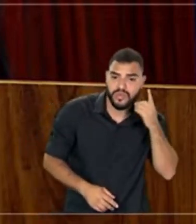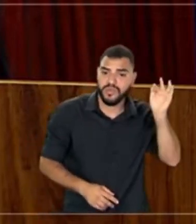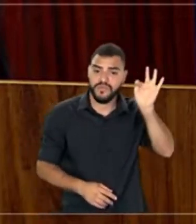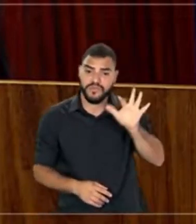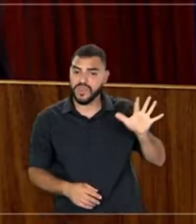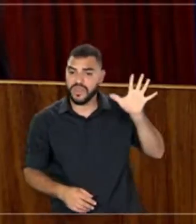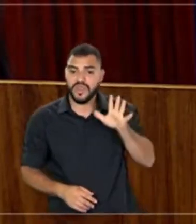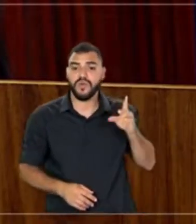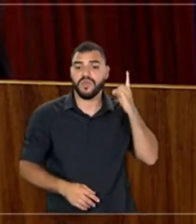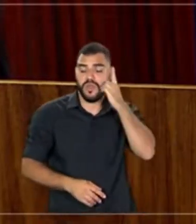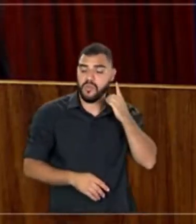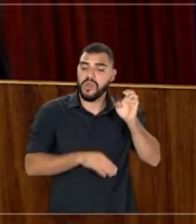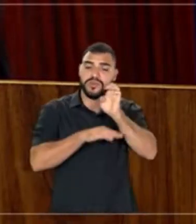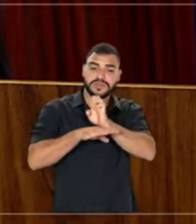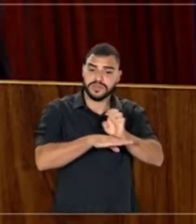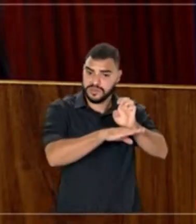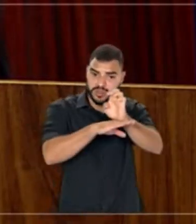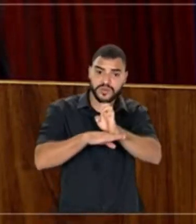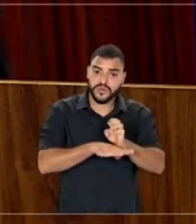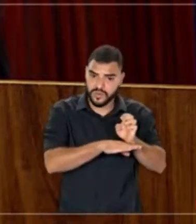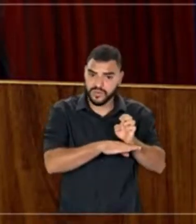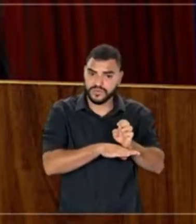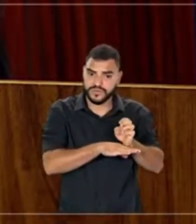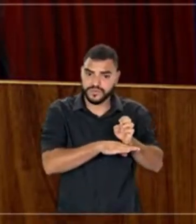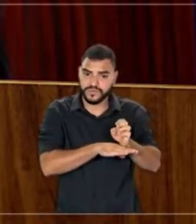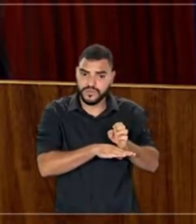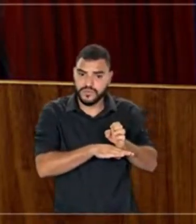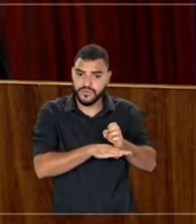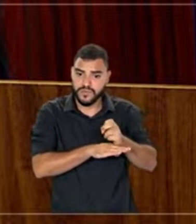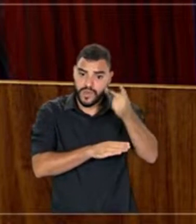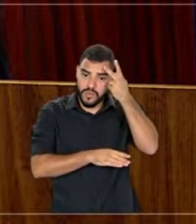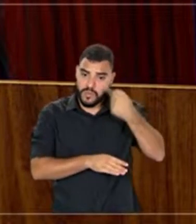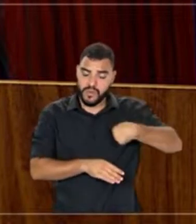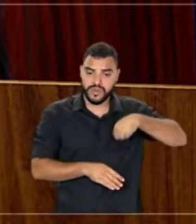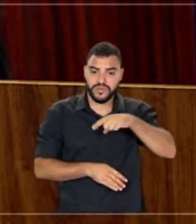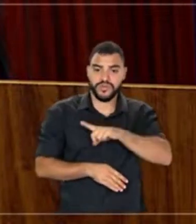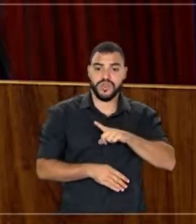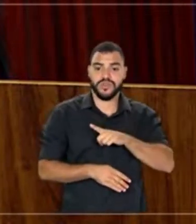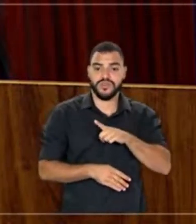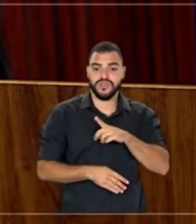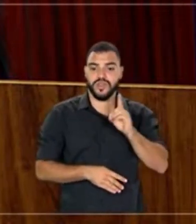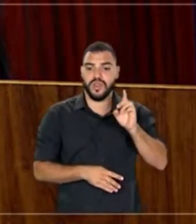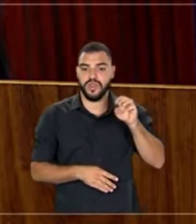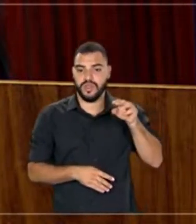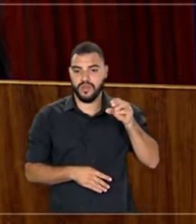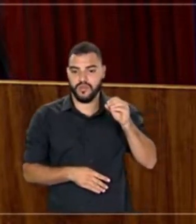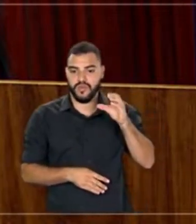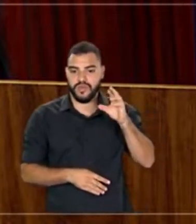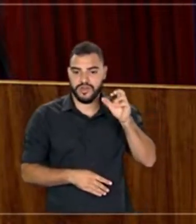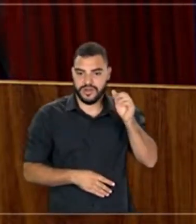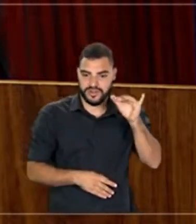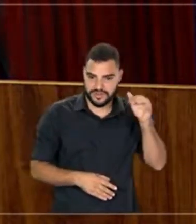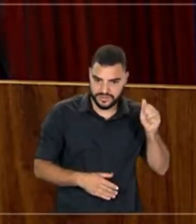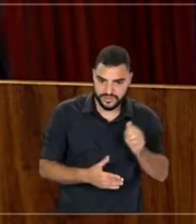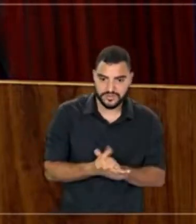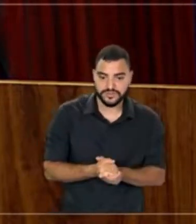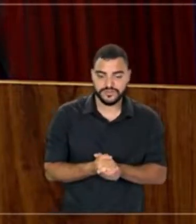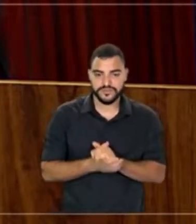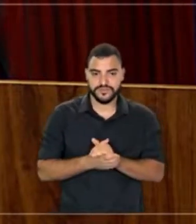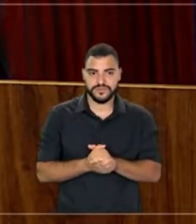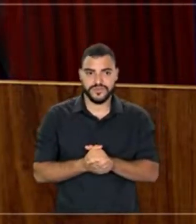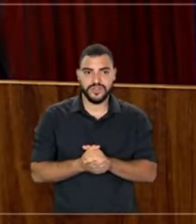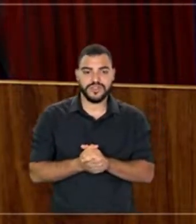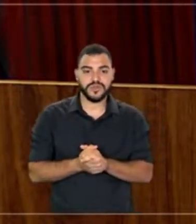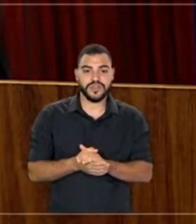deputados estaduais. É para isso que existe a democracia. E a justiça eleitoral, por sua